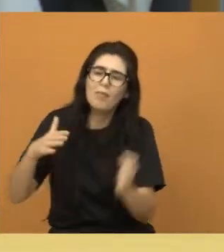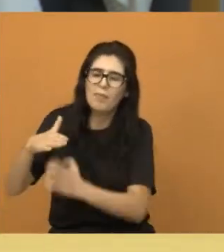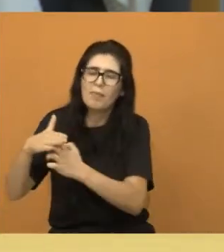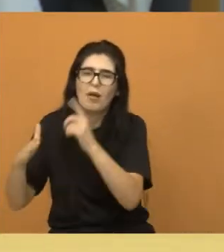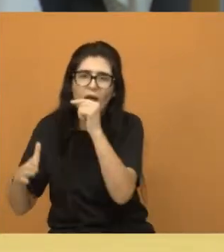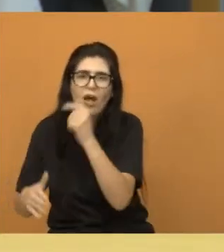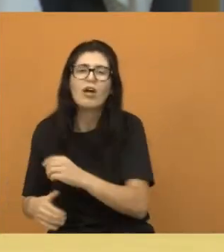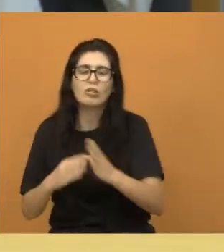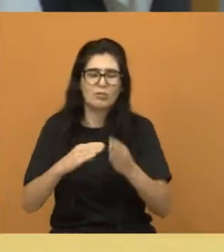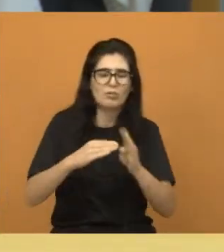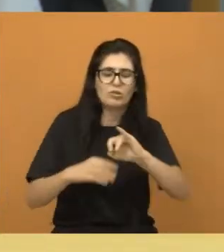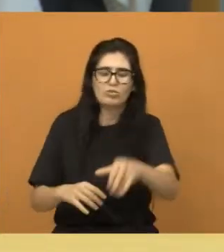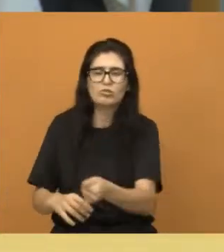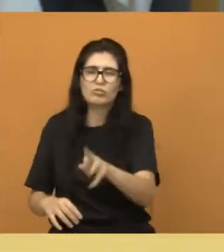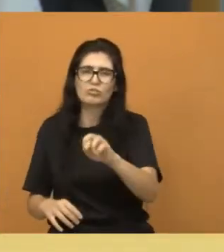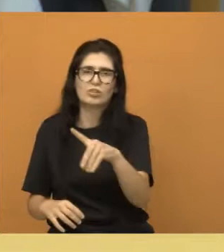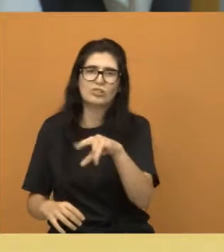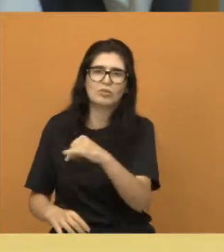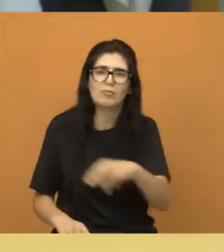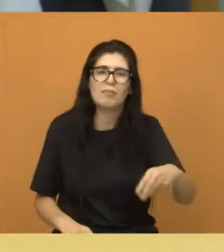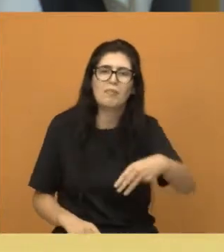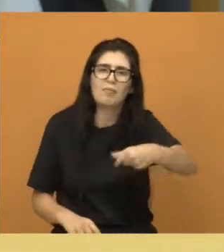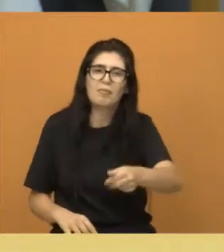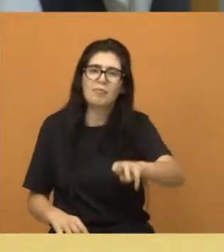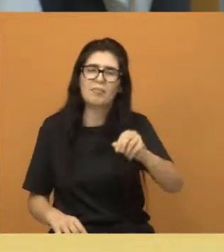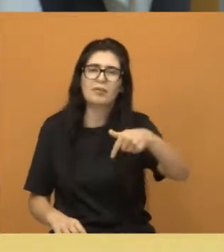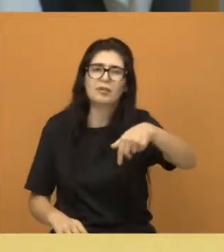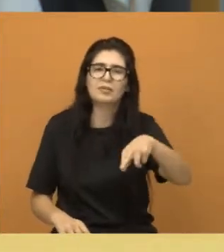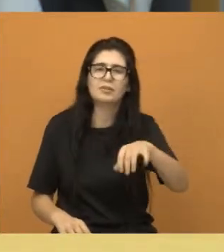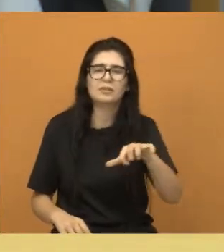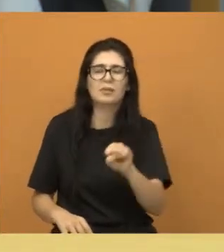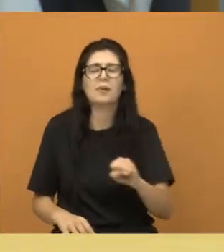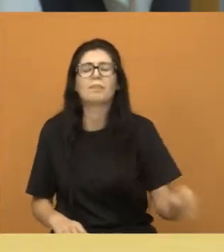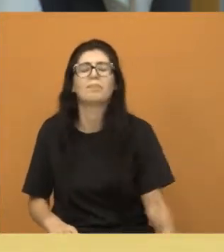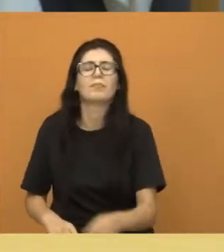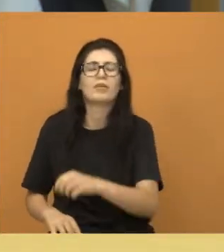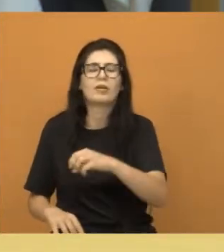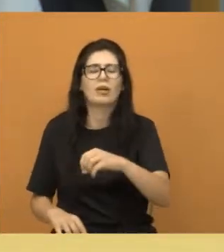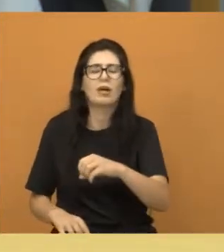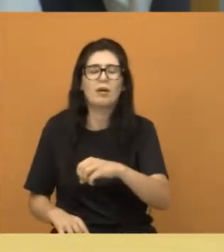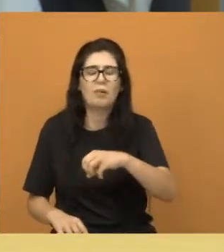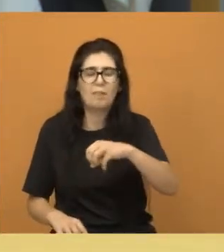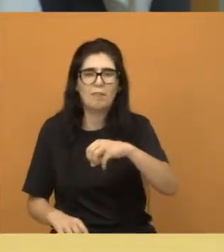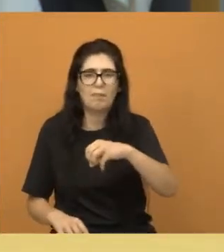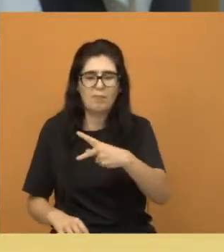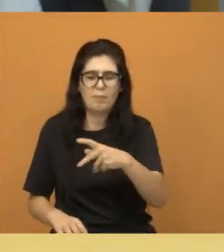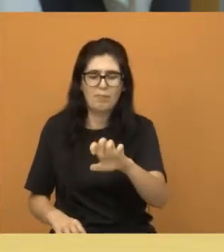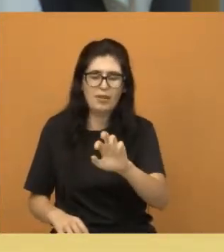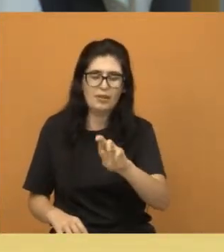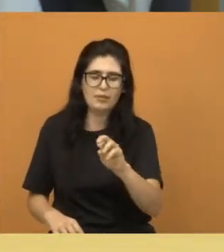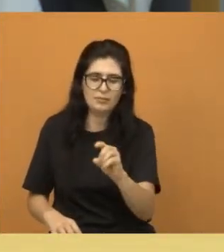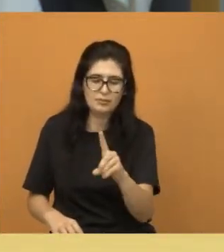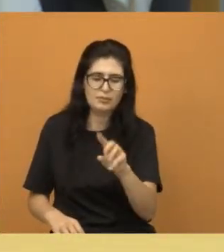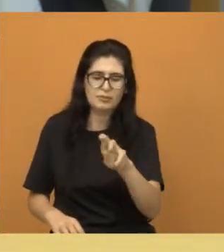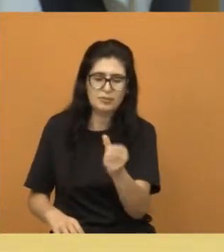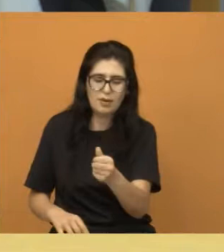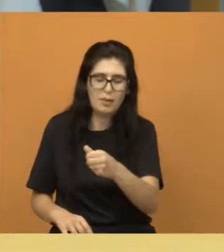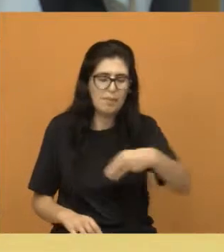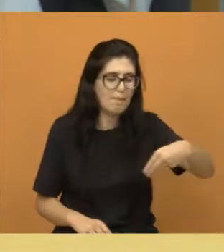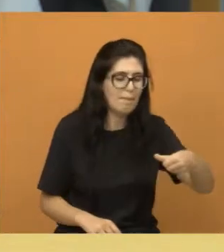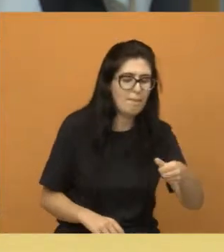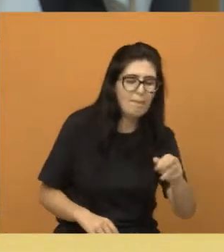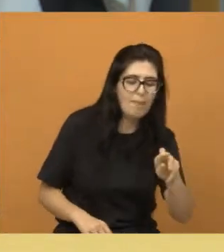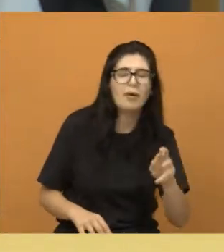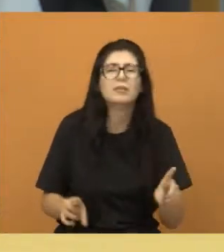Jardim Marquês, Parque Imperial, Pedra Mar e várias outras localidades por conta da rede de esgoto. Nós